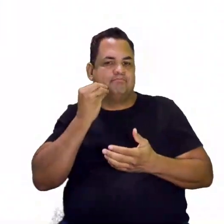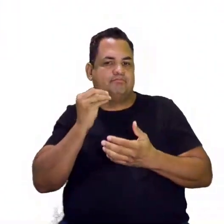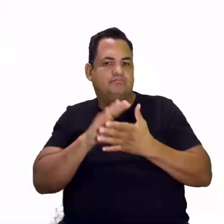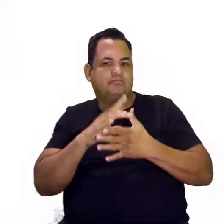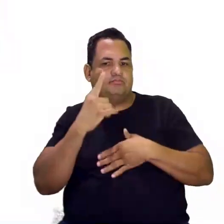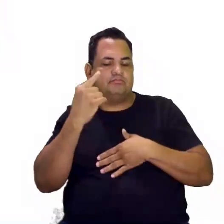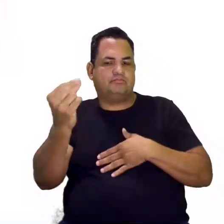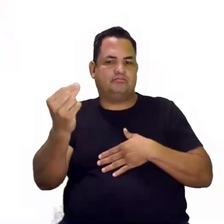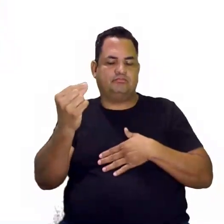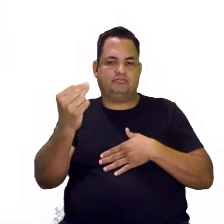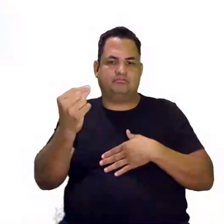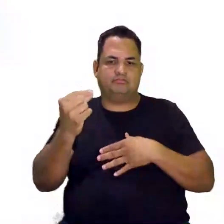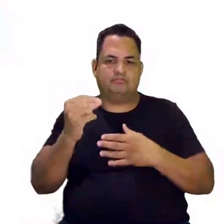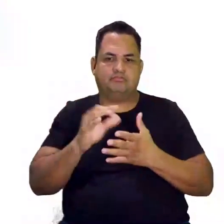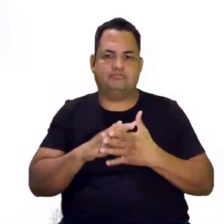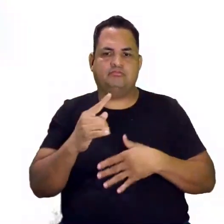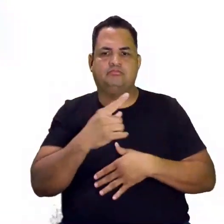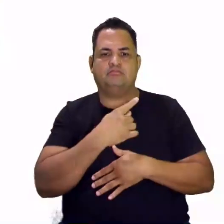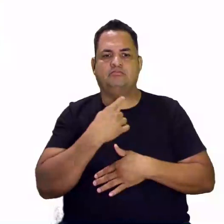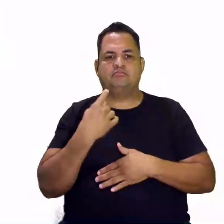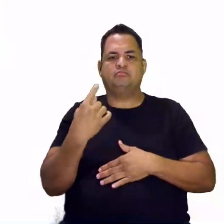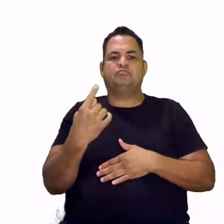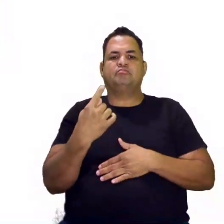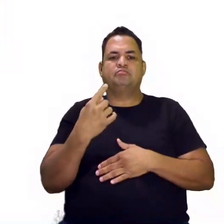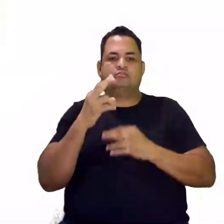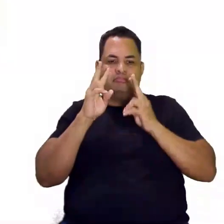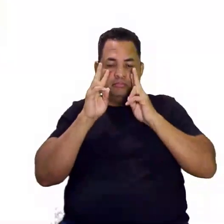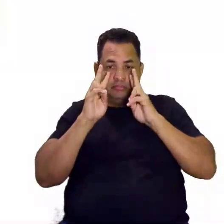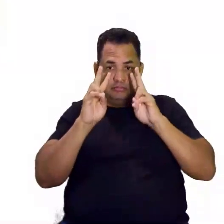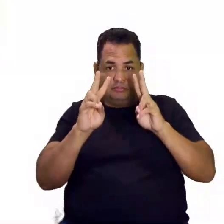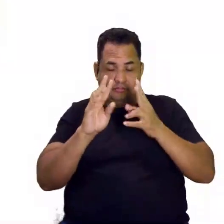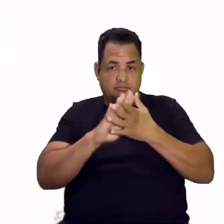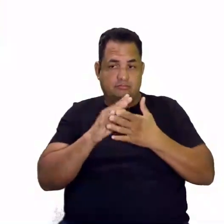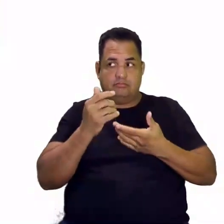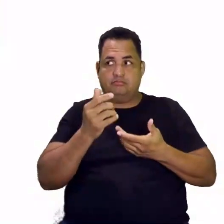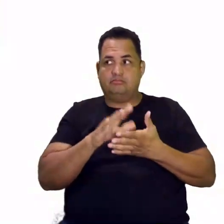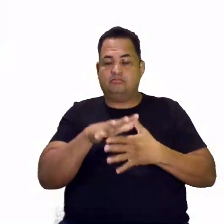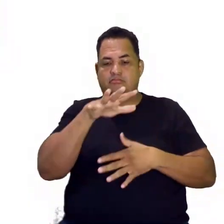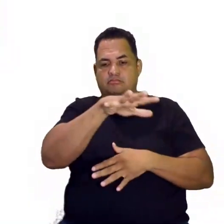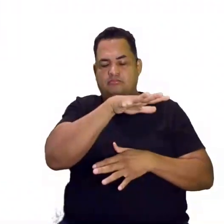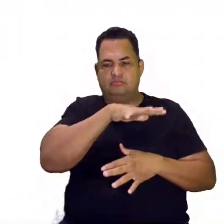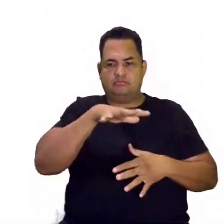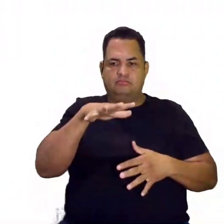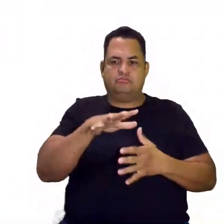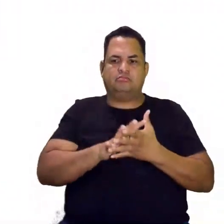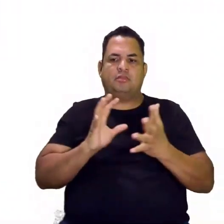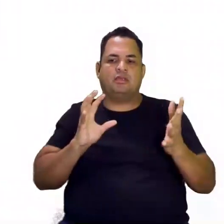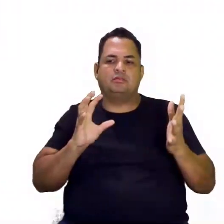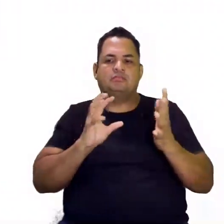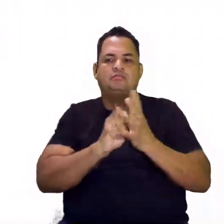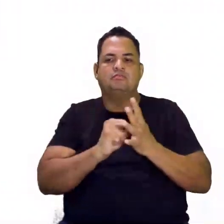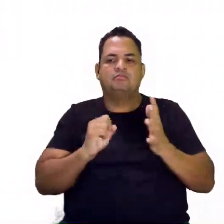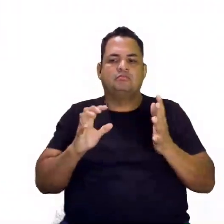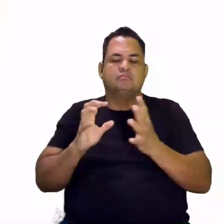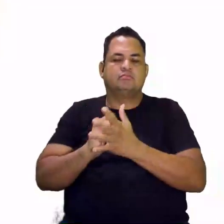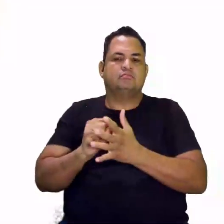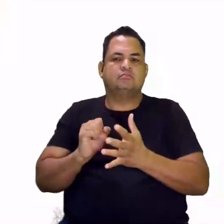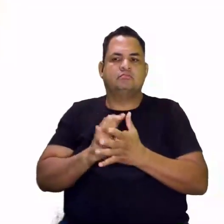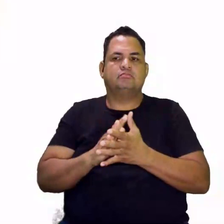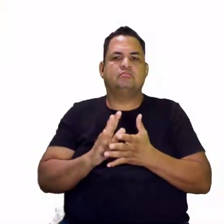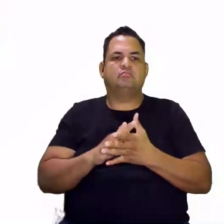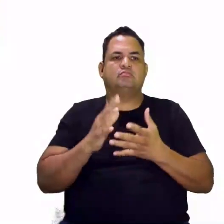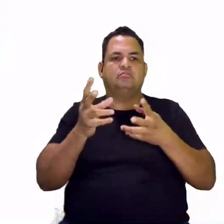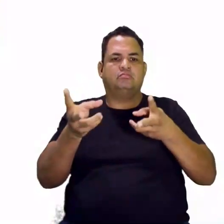fugir, obviamente, das nossas ações, né? Nossas ações predatórias, as nossas